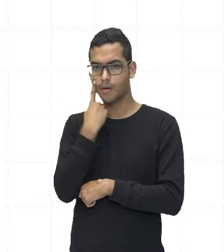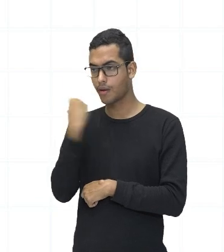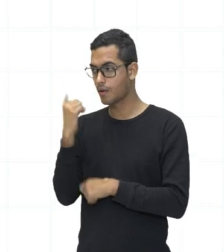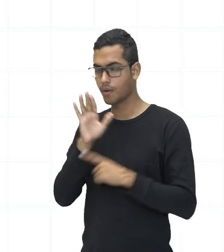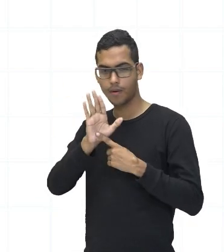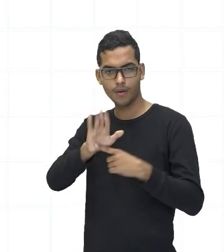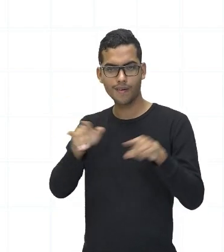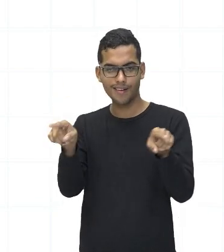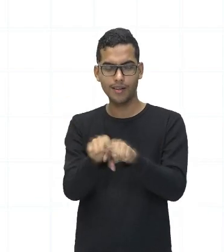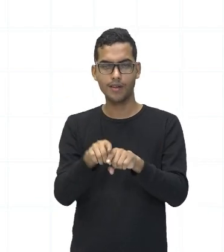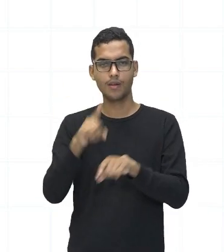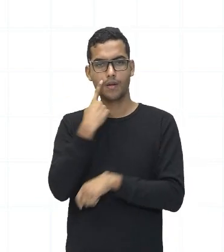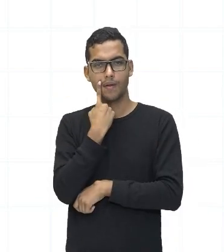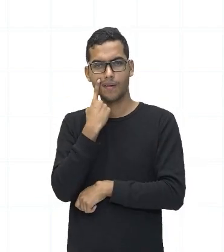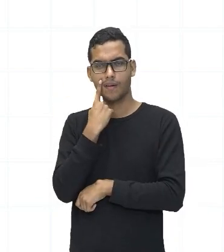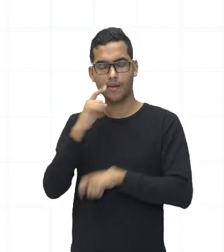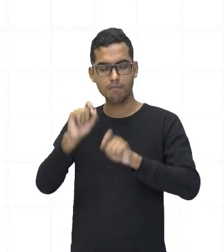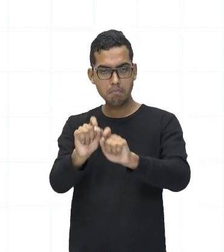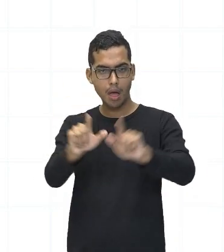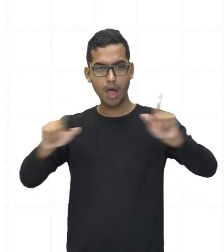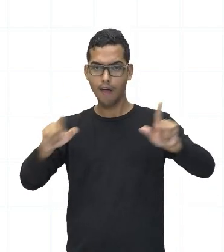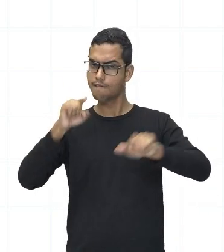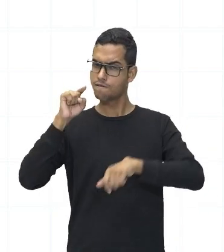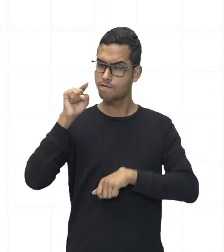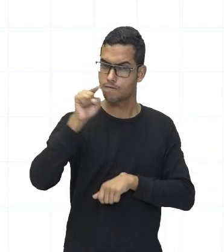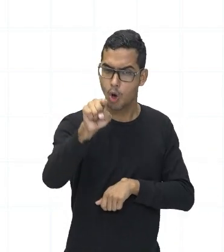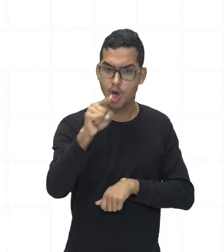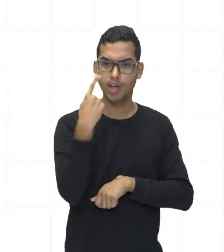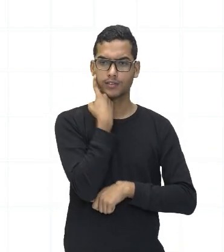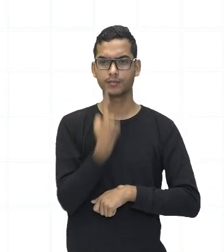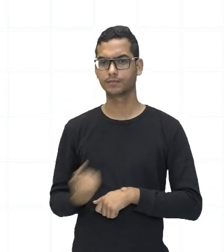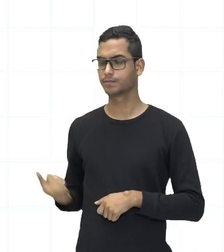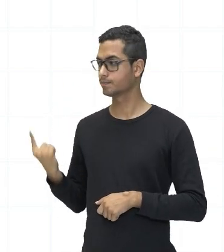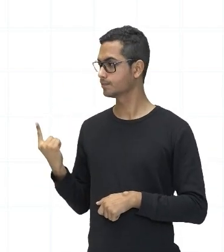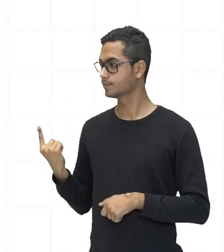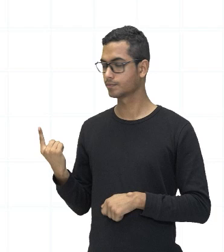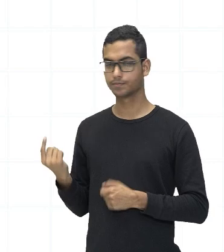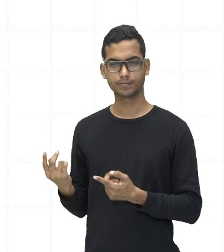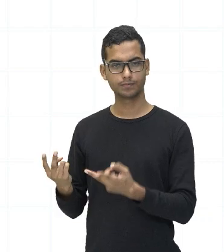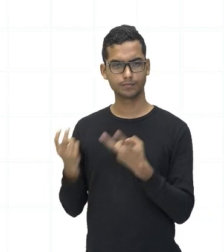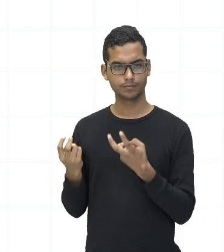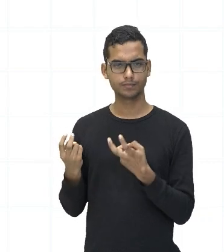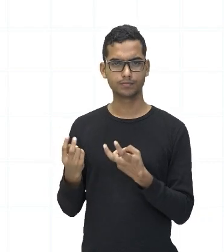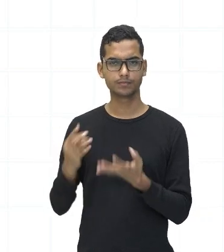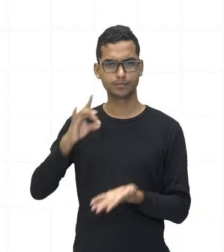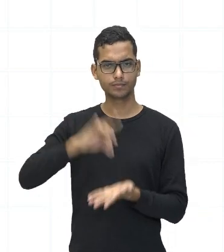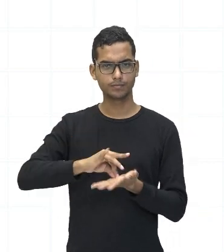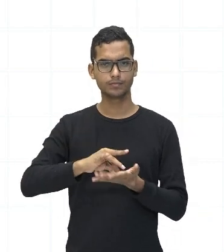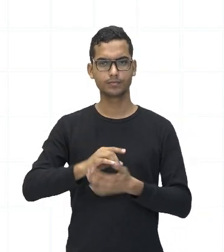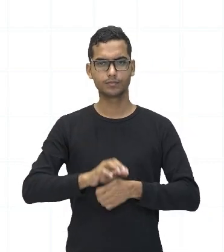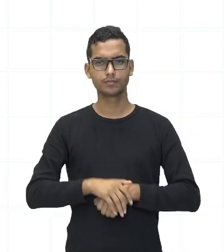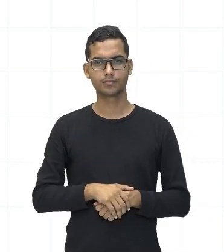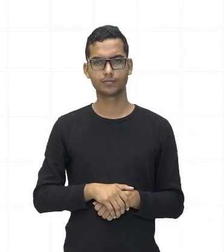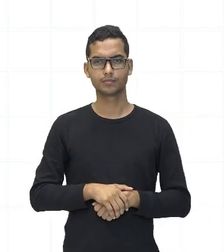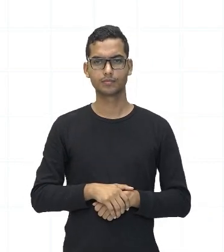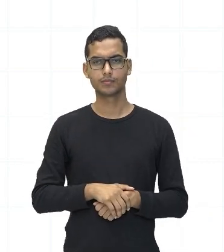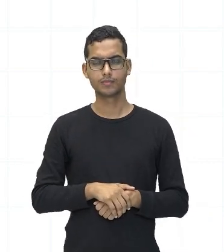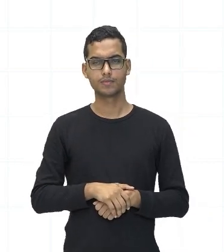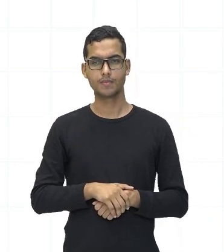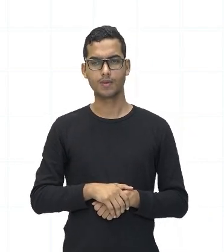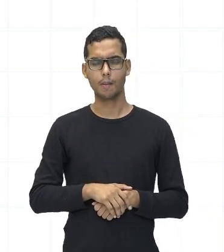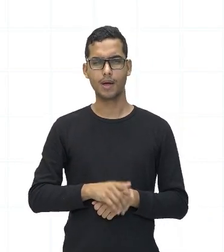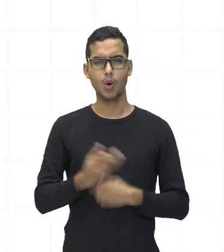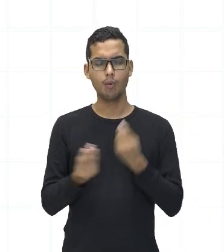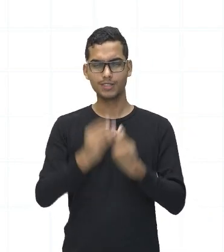que está falando diretamente com quem lê o cartaz. Você, né? Pronome de tratamento aí, mas